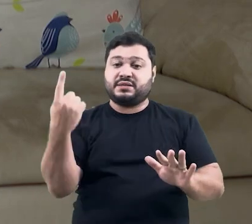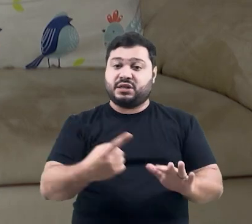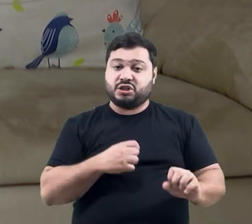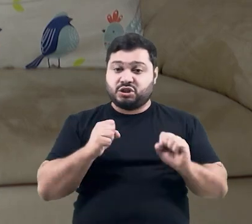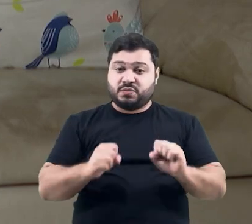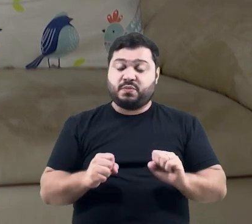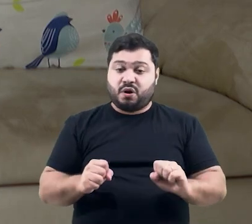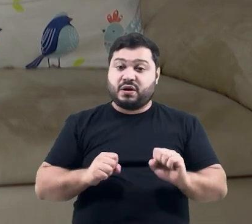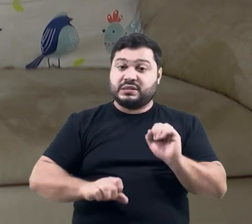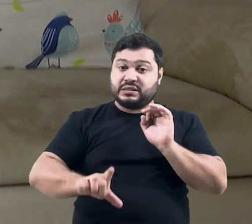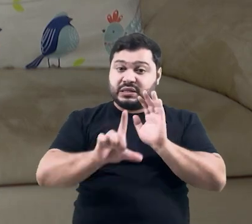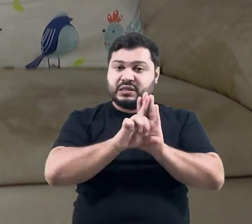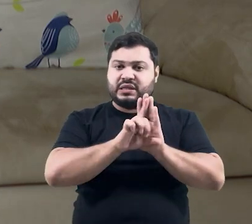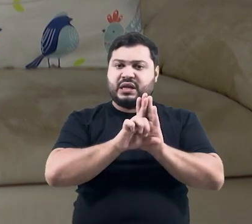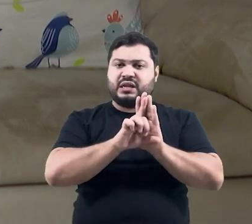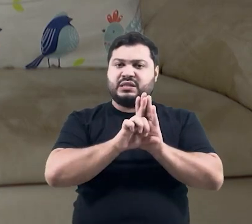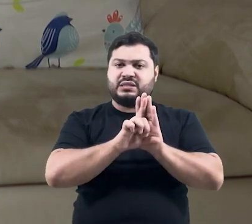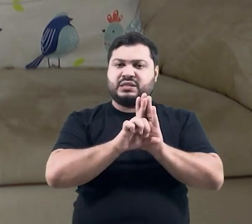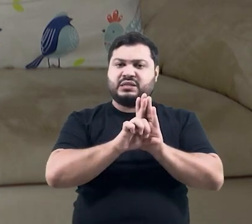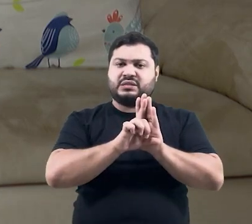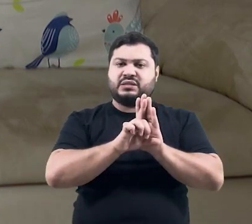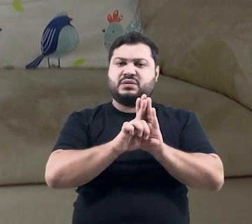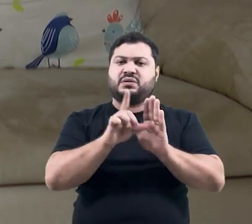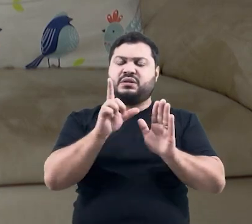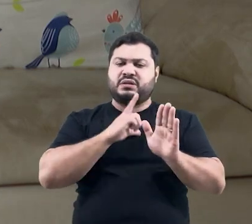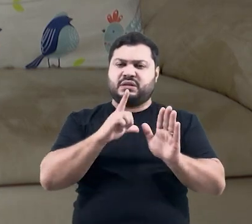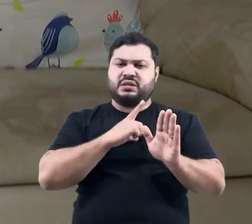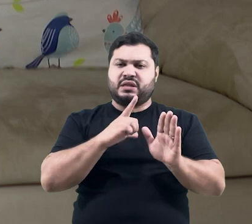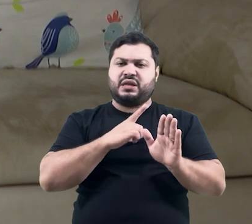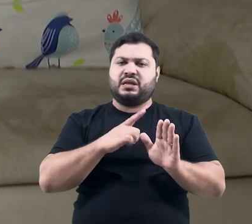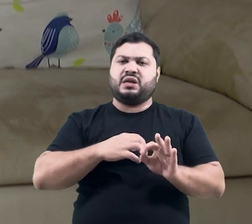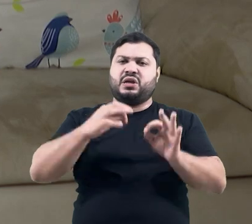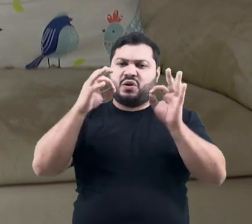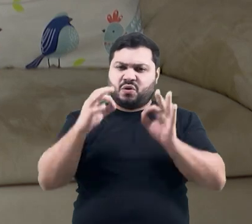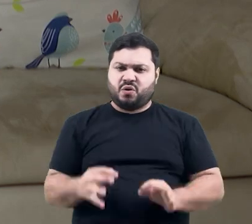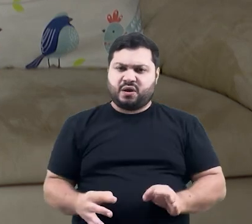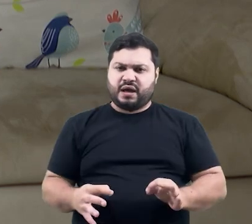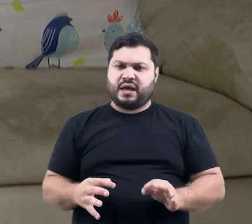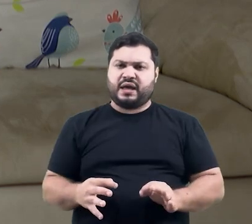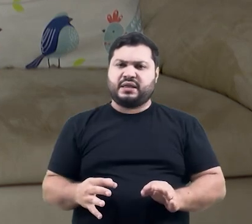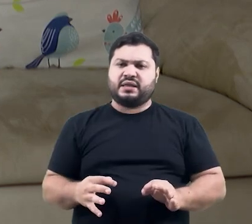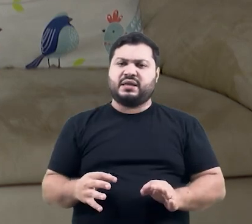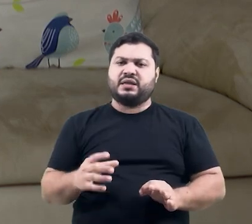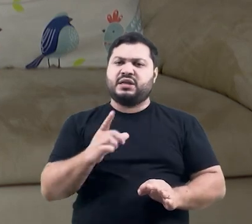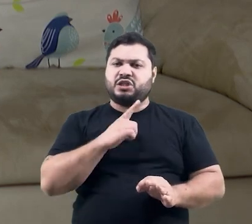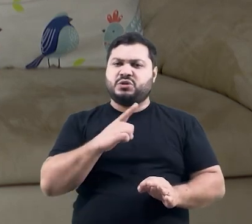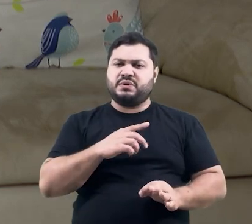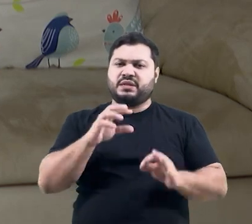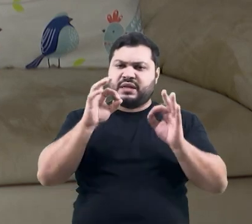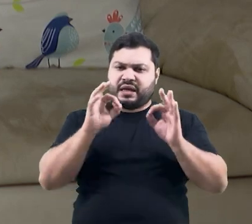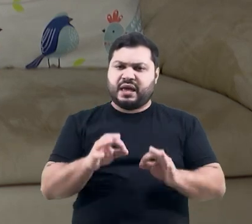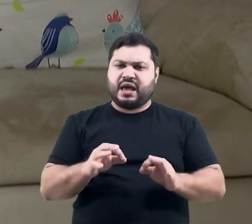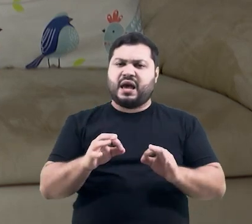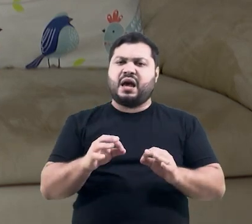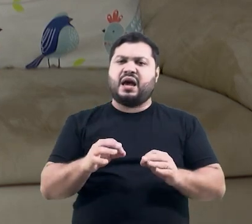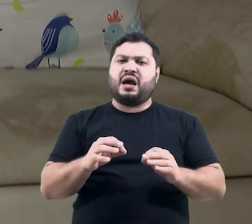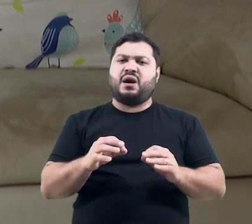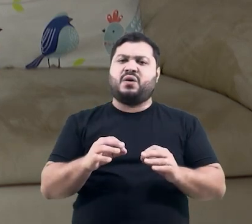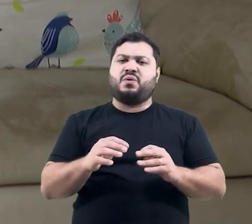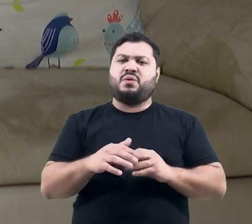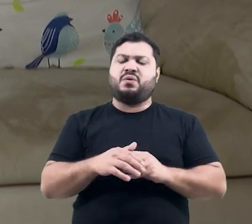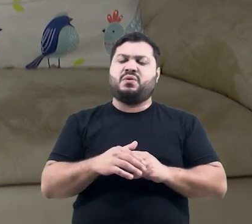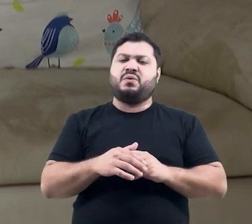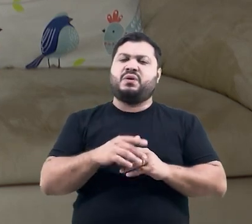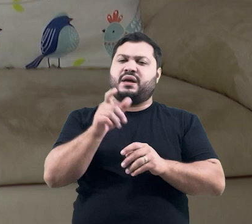ações judiciais, mas que a gente possa, na legislação, contemplar de maneira correta e de maneira